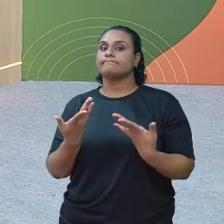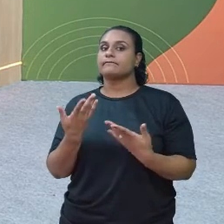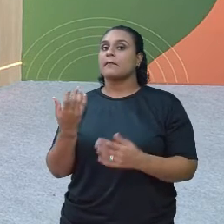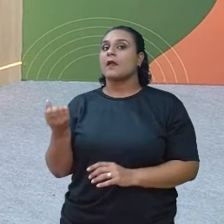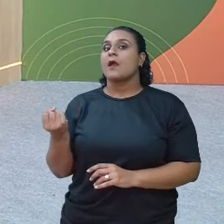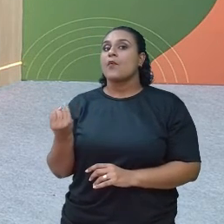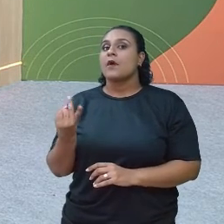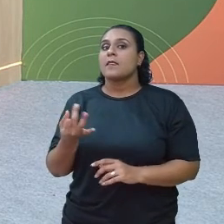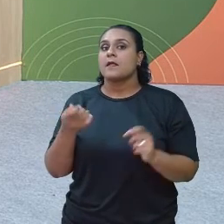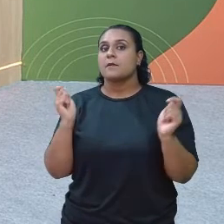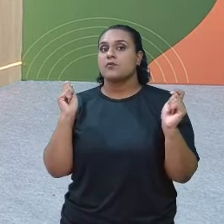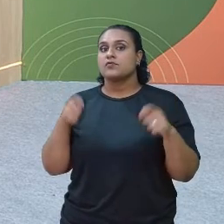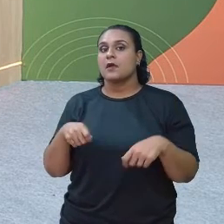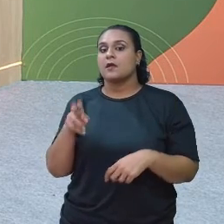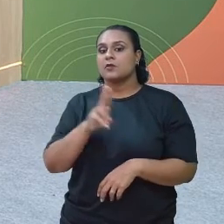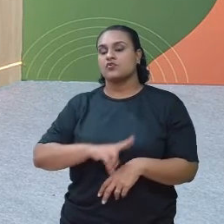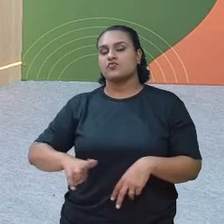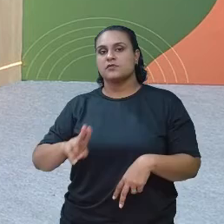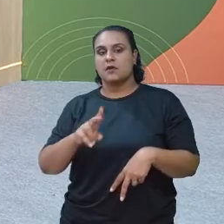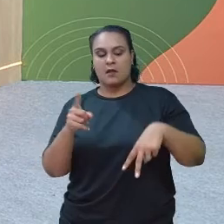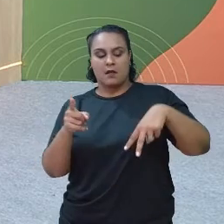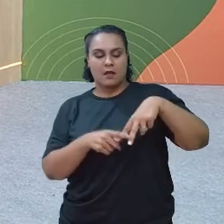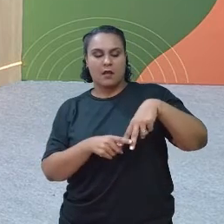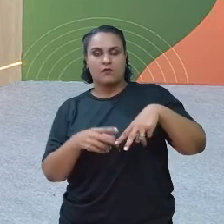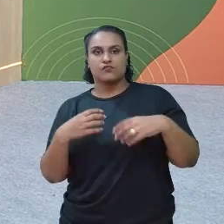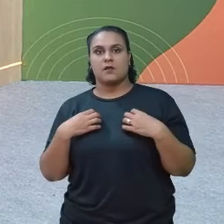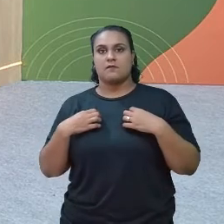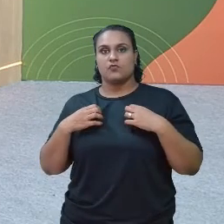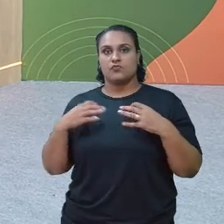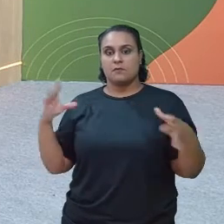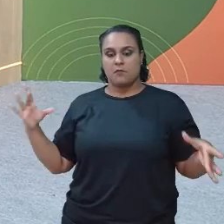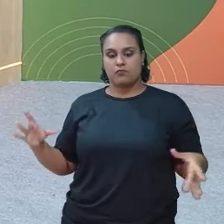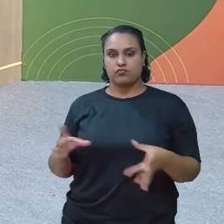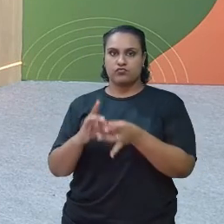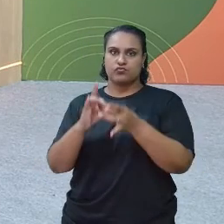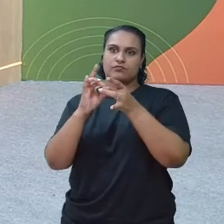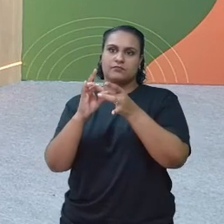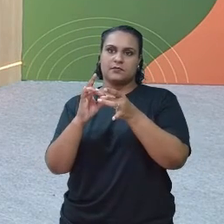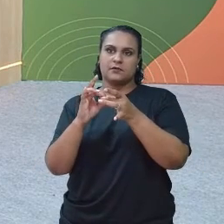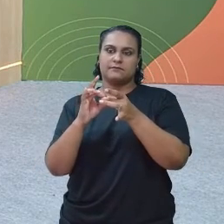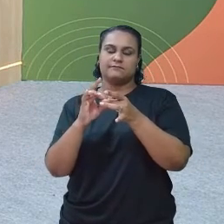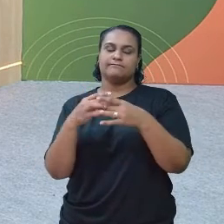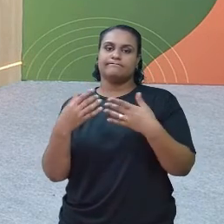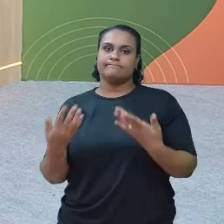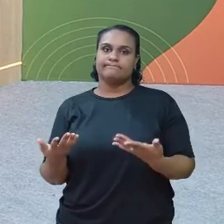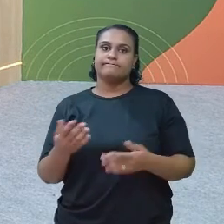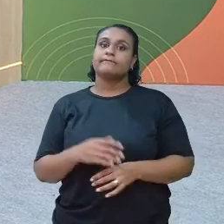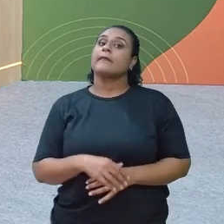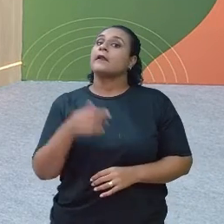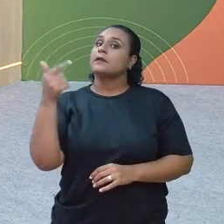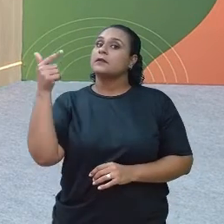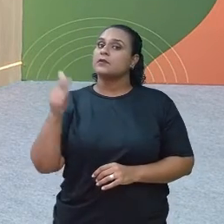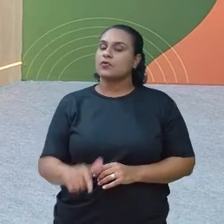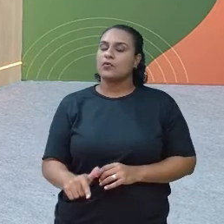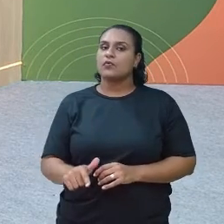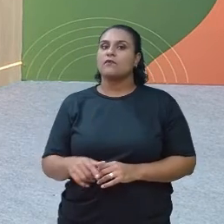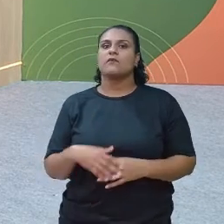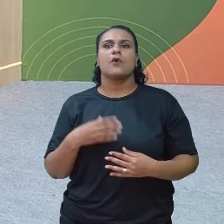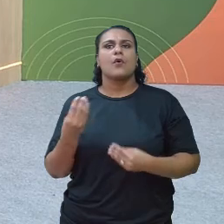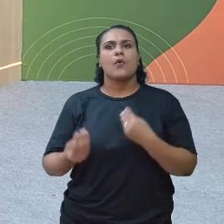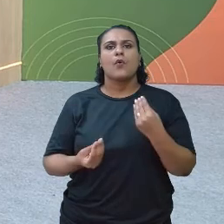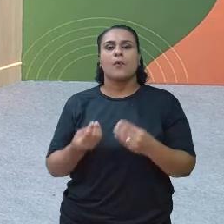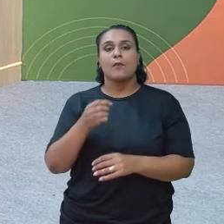possibilidades que ela tem de usar aquelas calças, a gente pode juntar essas duas situações. Ou seja, mais uma vez, como é